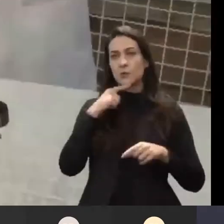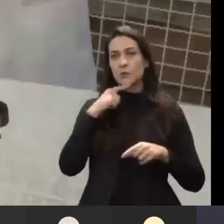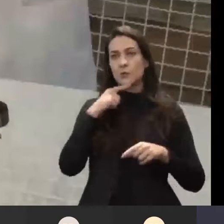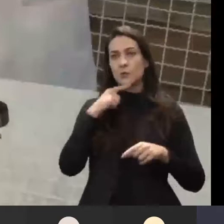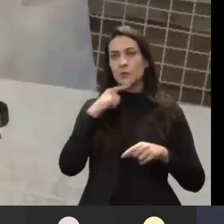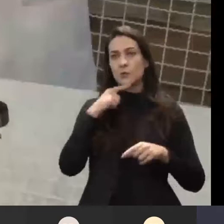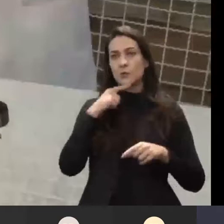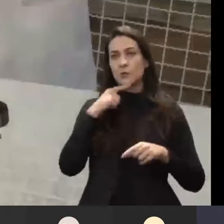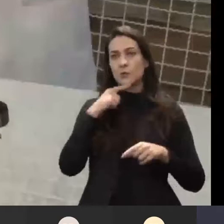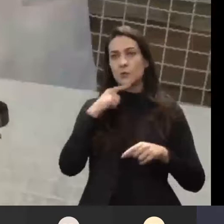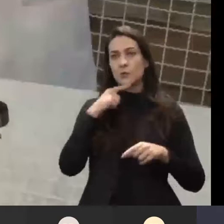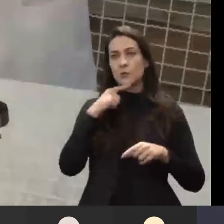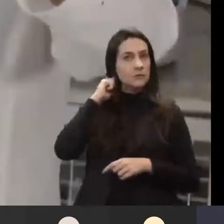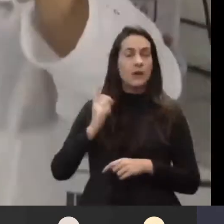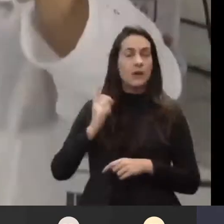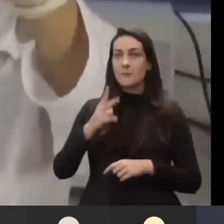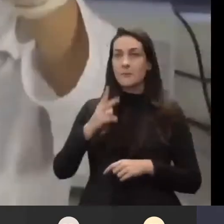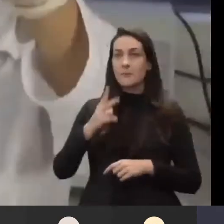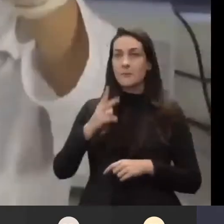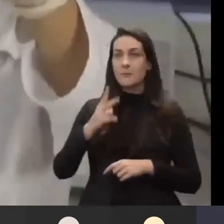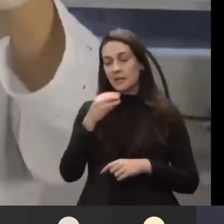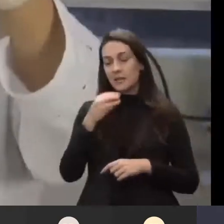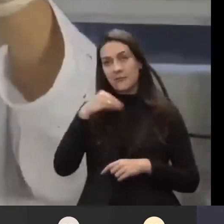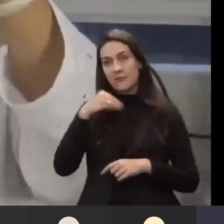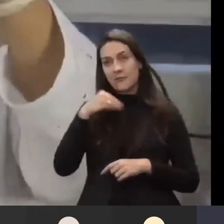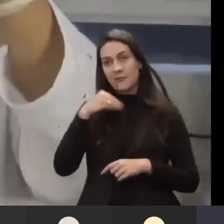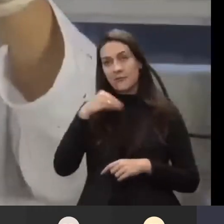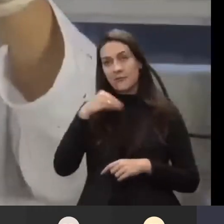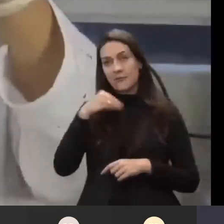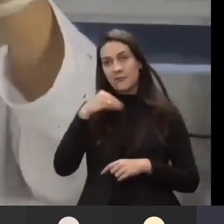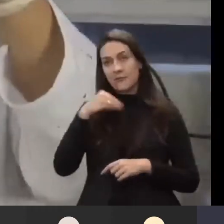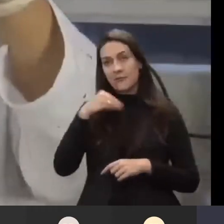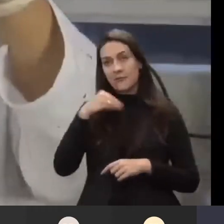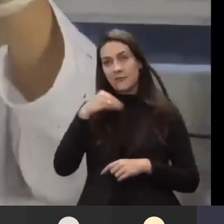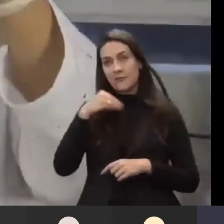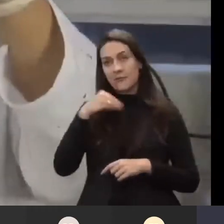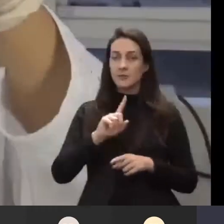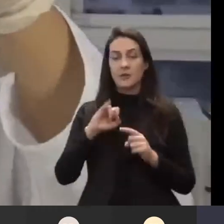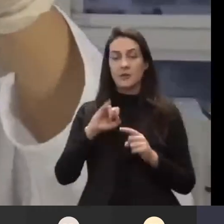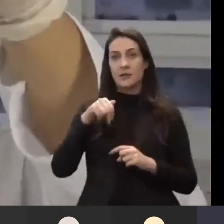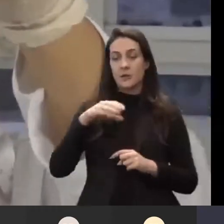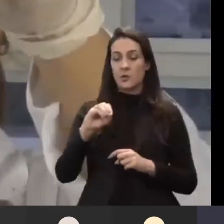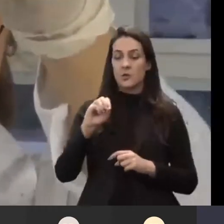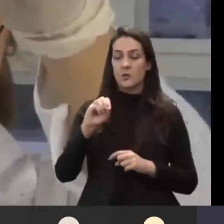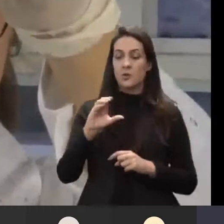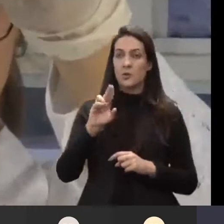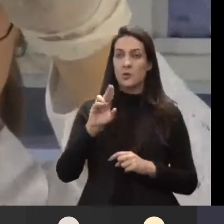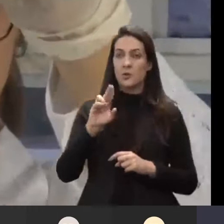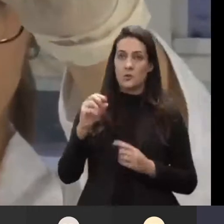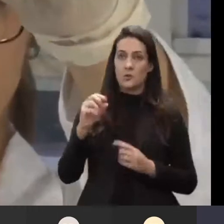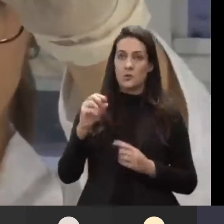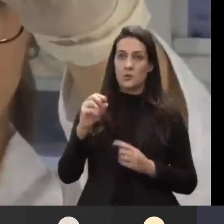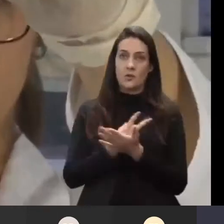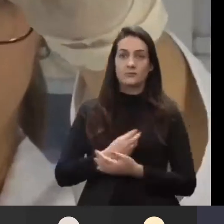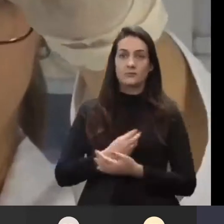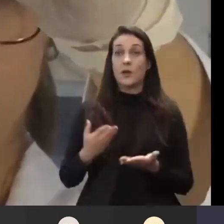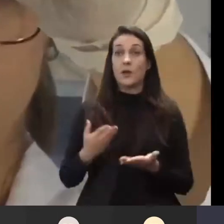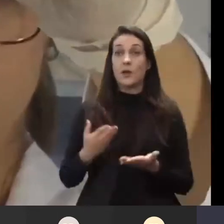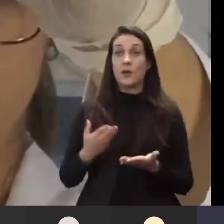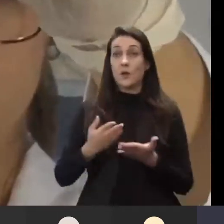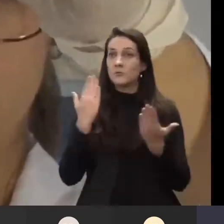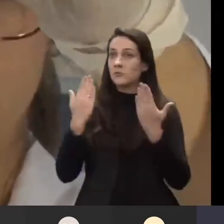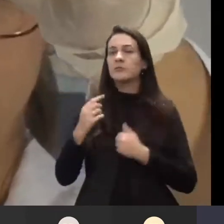você vai achar que o antibiótico foi fraco, mas na verdade não, o inóculo está errado. E aí, então, você compara e agora sim, agora